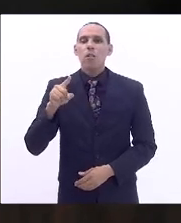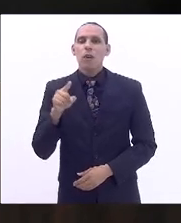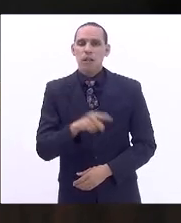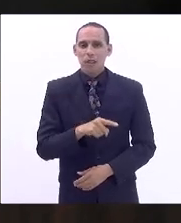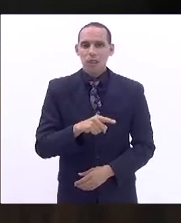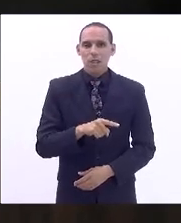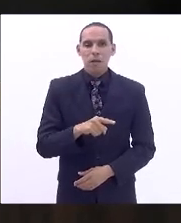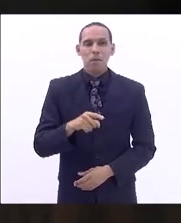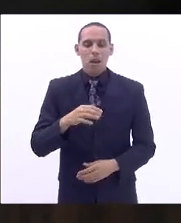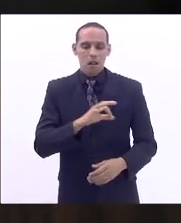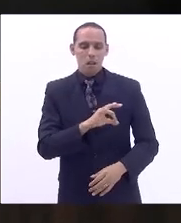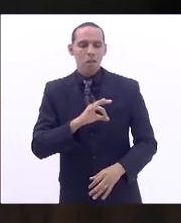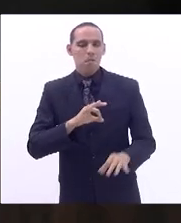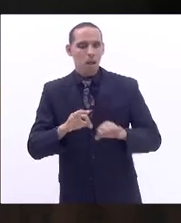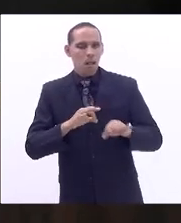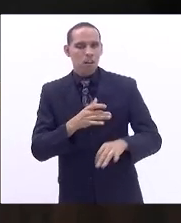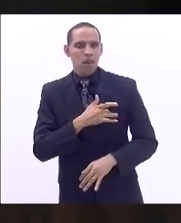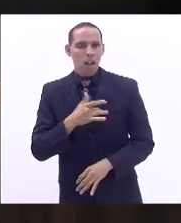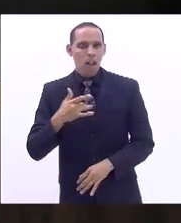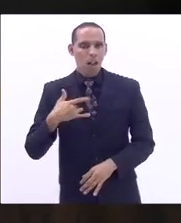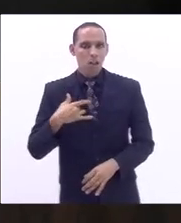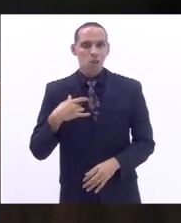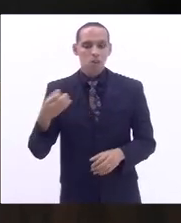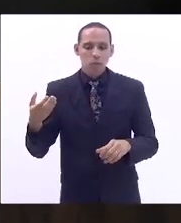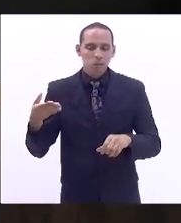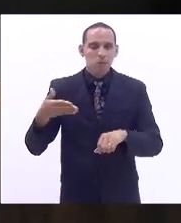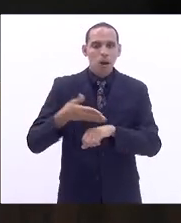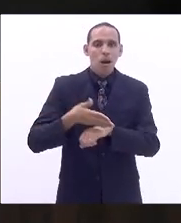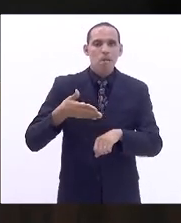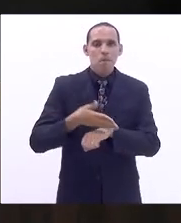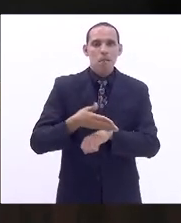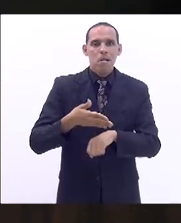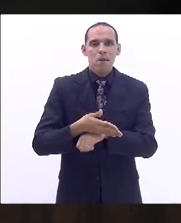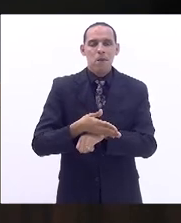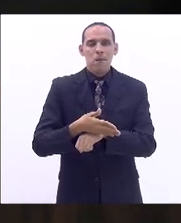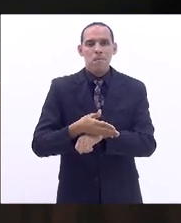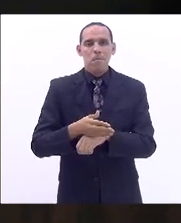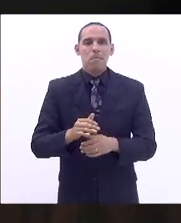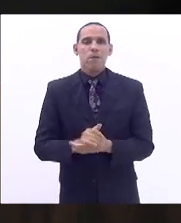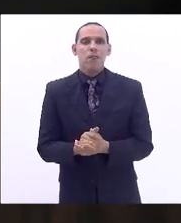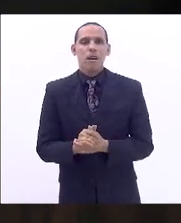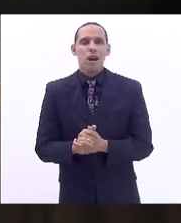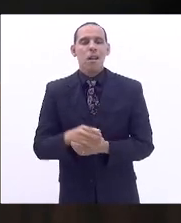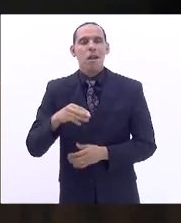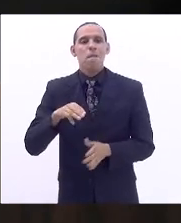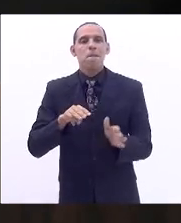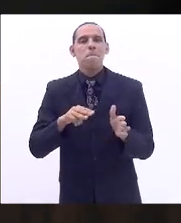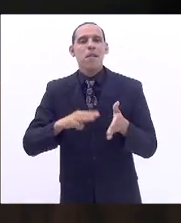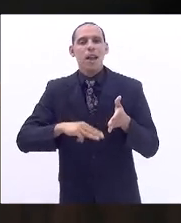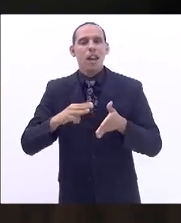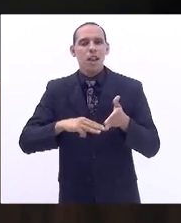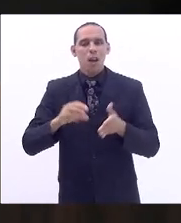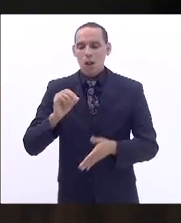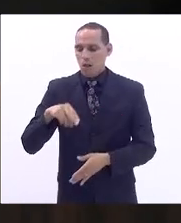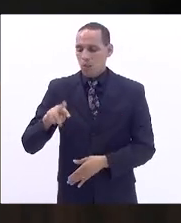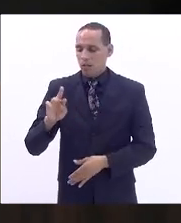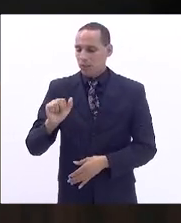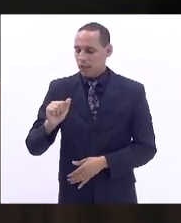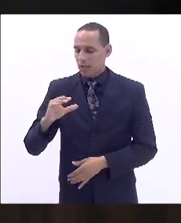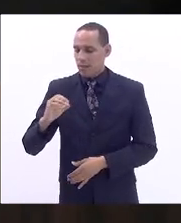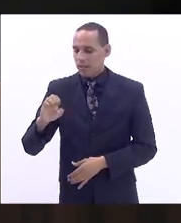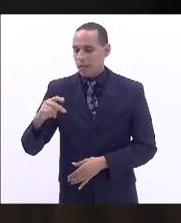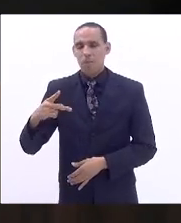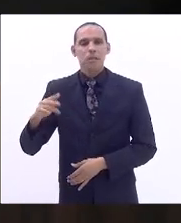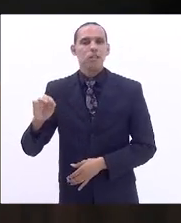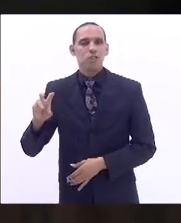do cônjuge ou qualquer companheiro para a inserção de qualquer método contraceptivo o estado do Rio de Janeiro Penedo de